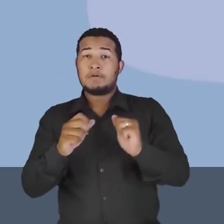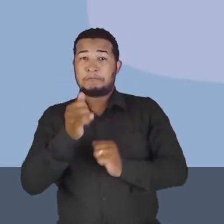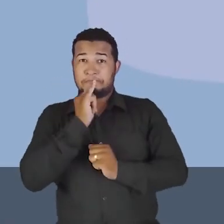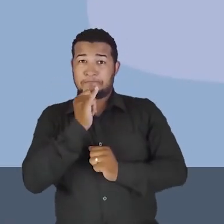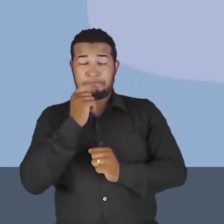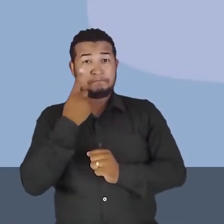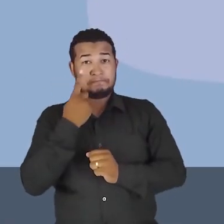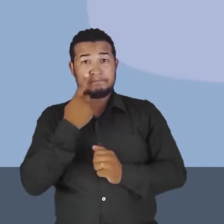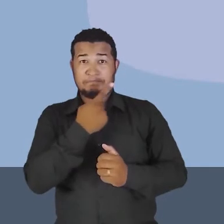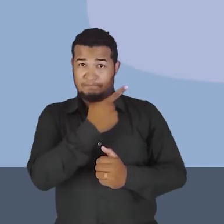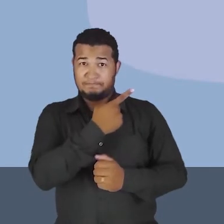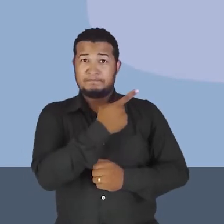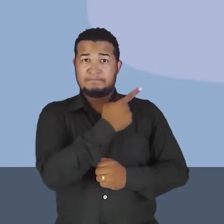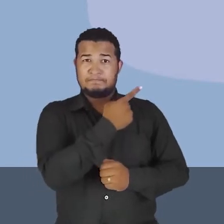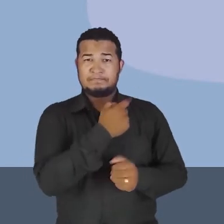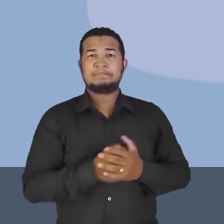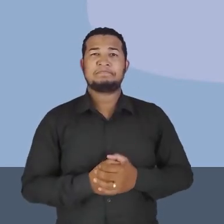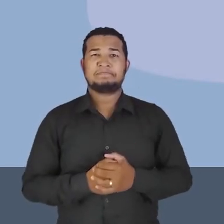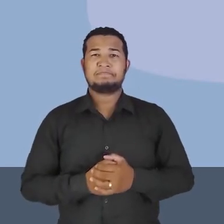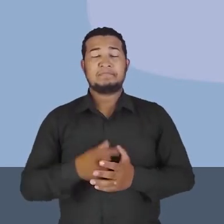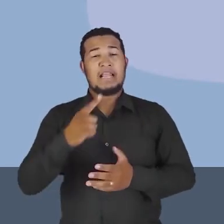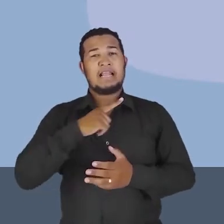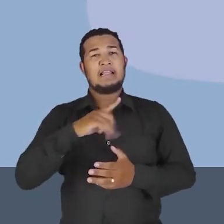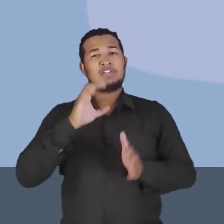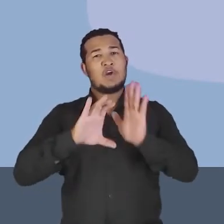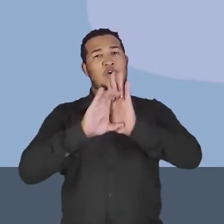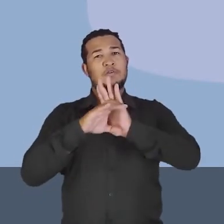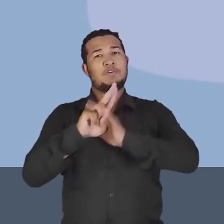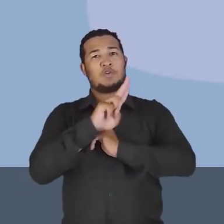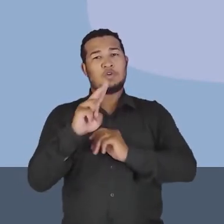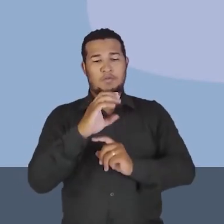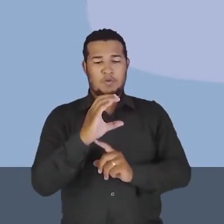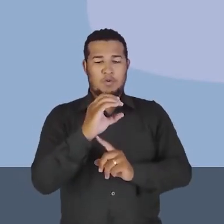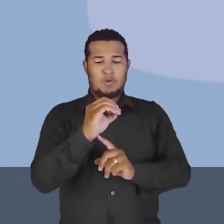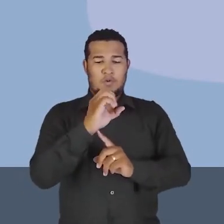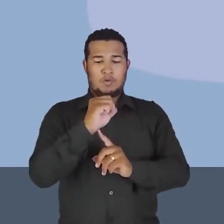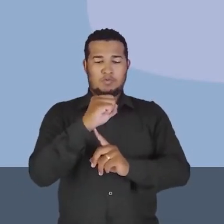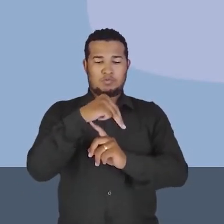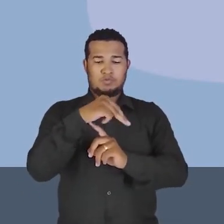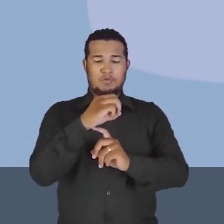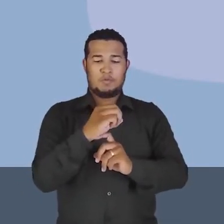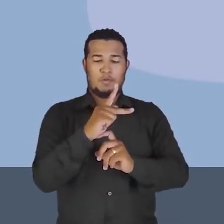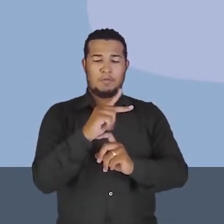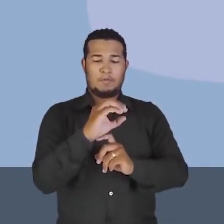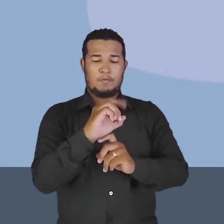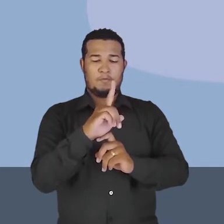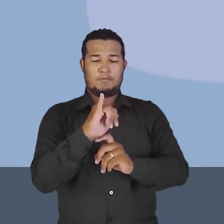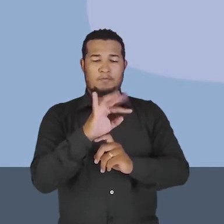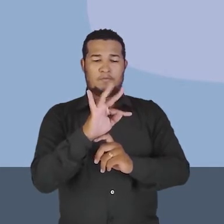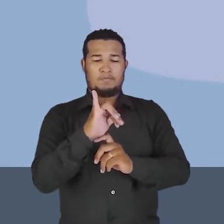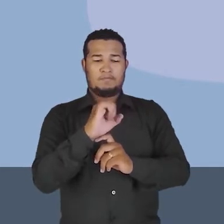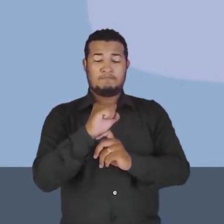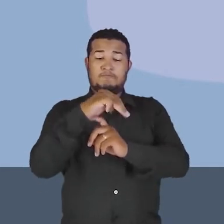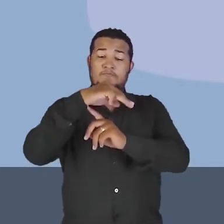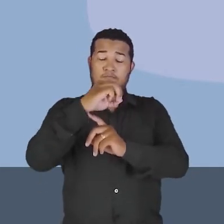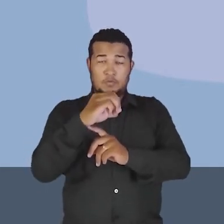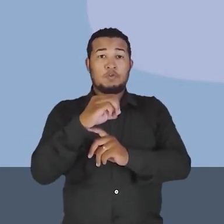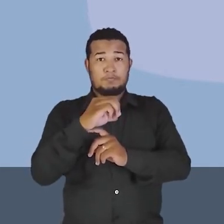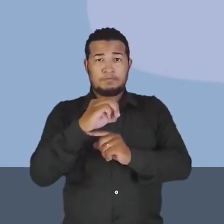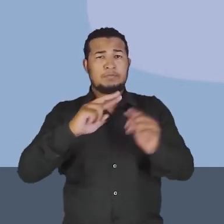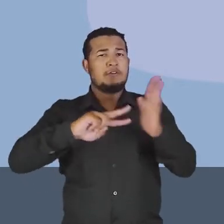comigo. Existe um conceito que é chamado de cosmopolitismo, que são, entendendo aqui no